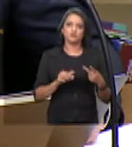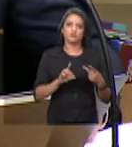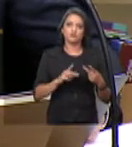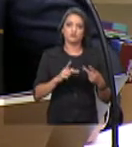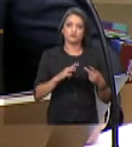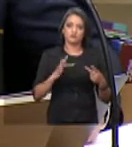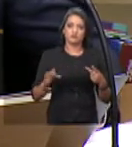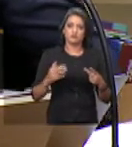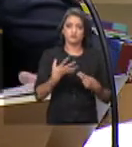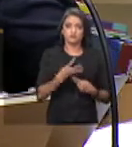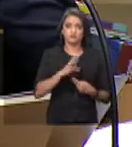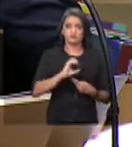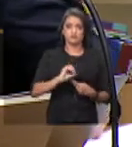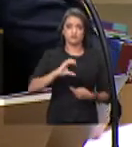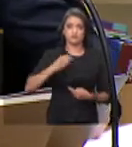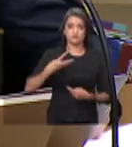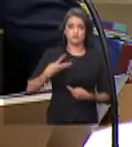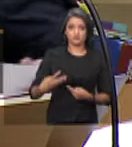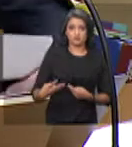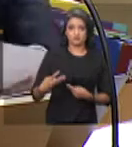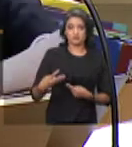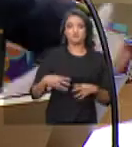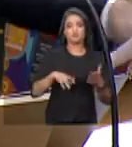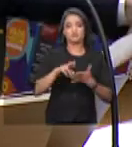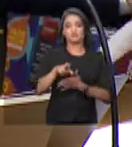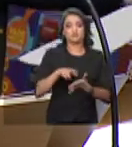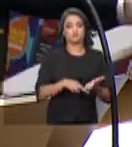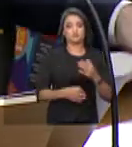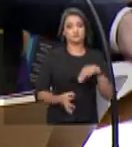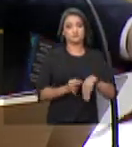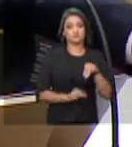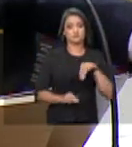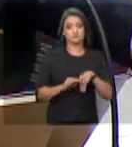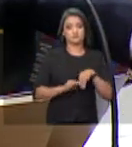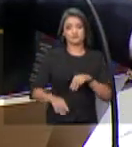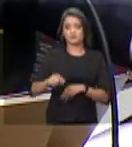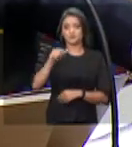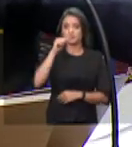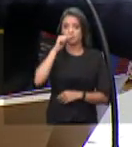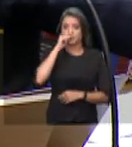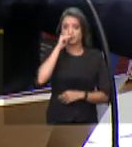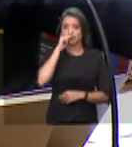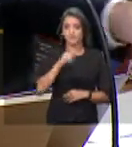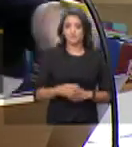da relatoria do eminente Ministro Edson fachin